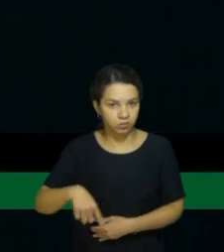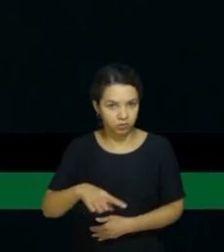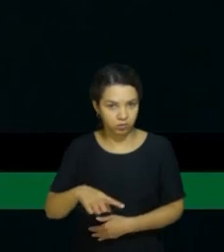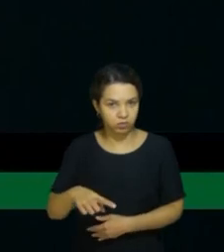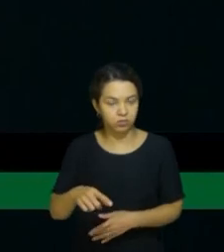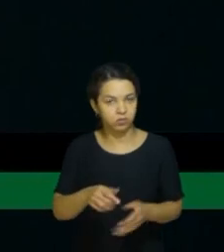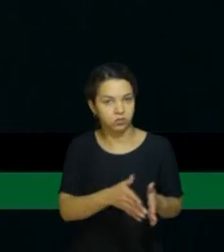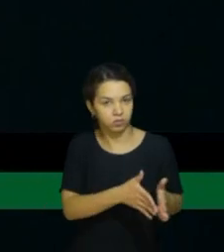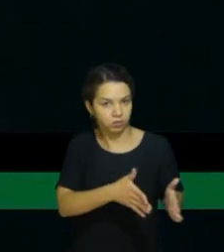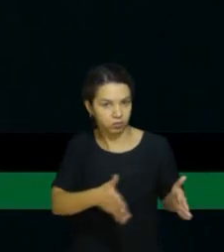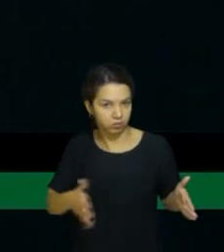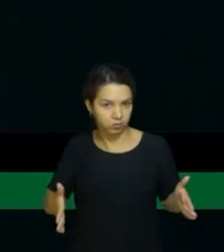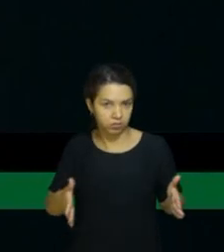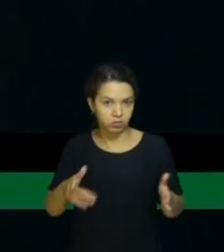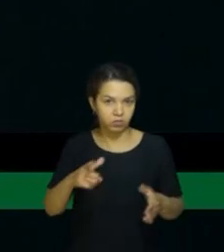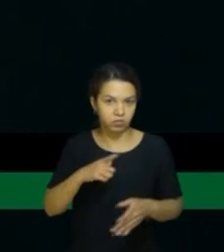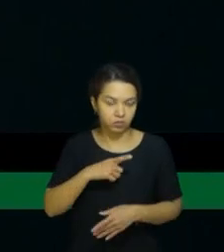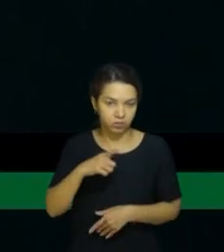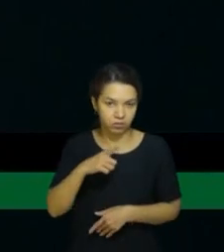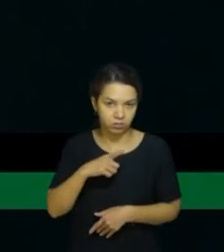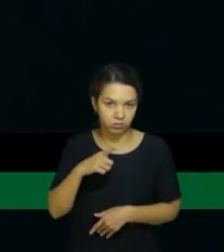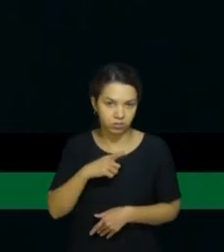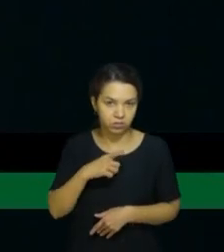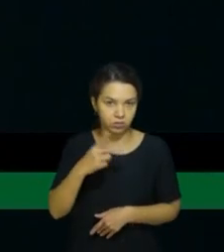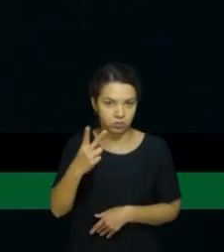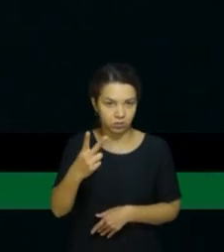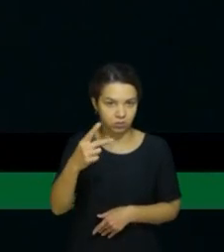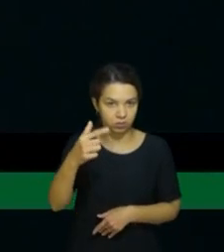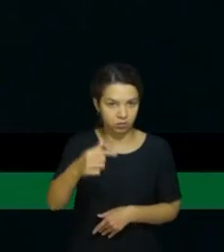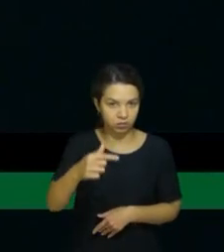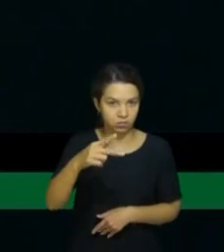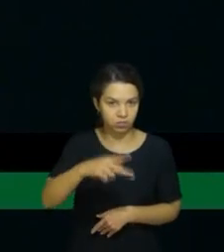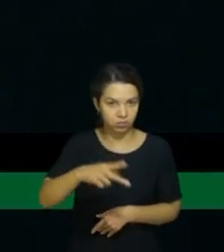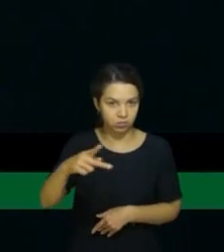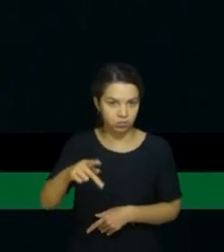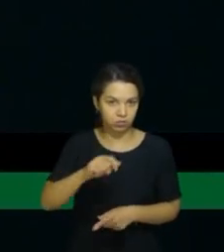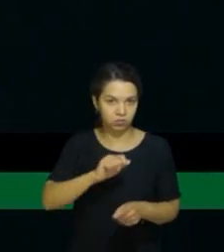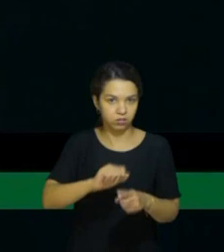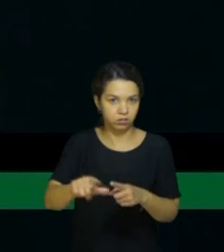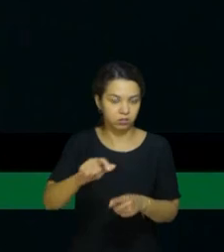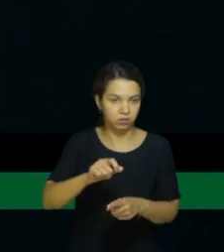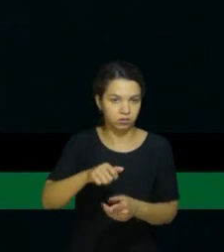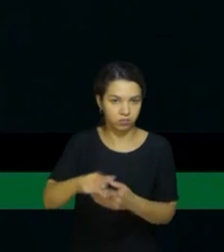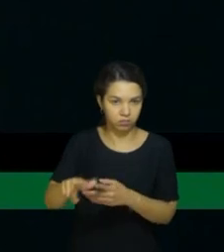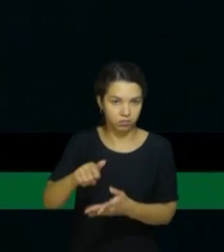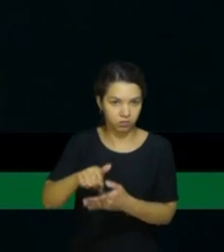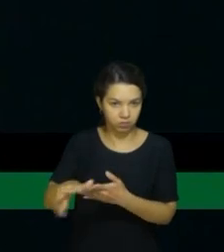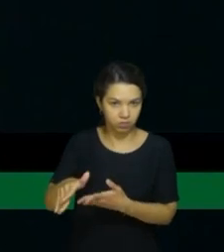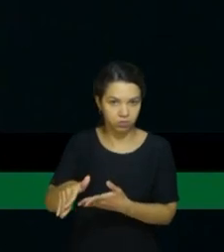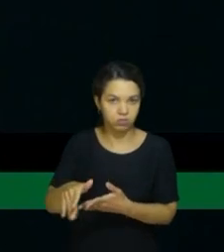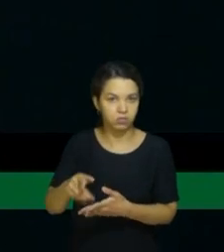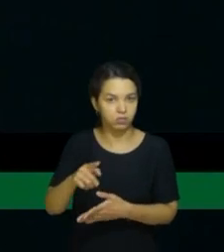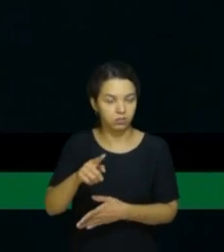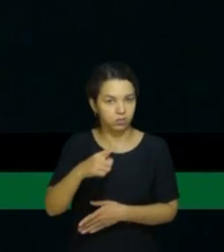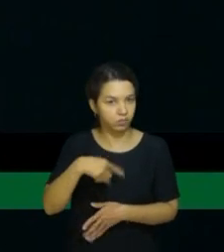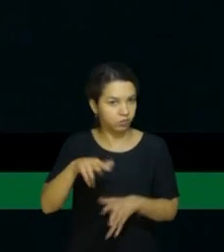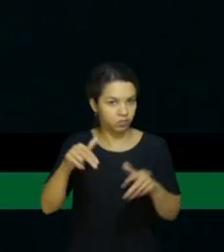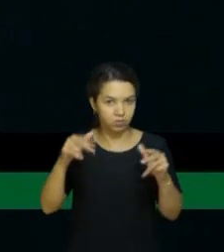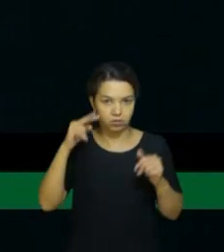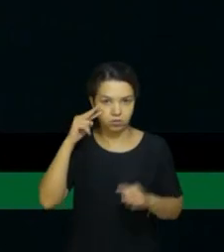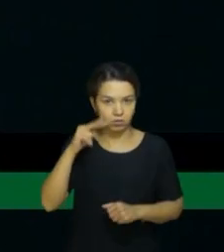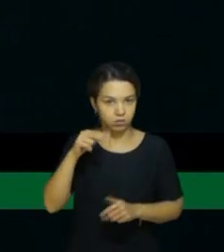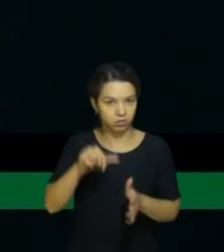professores demitidos coisa que eu nunca vi em Santa Catarina é a primeira vez que eu estou